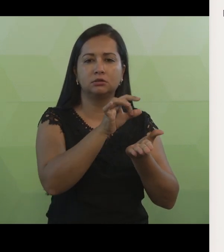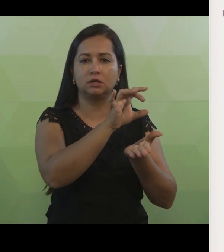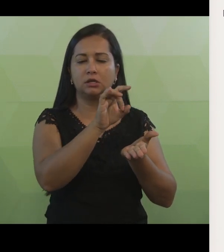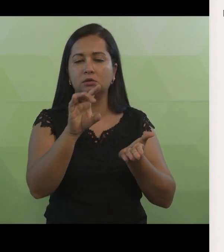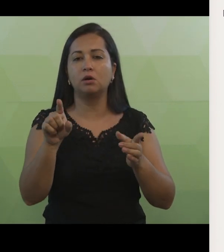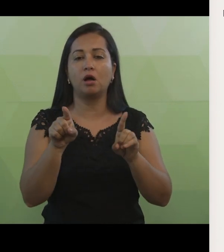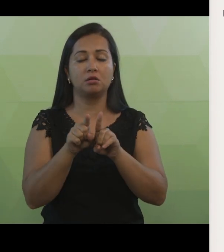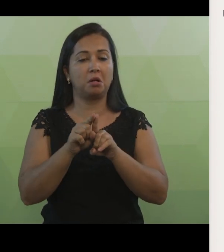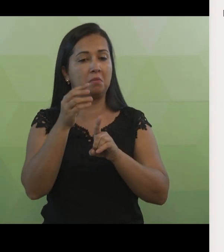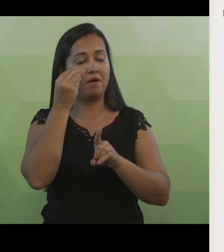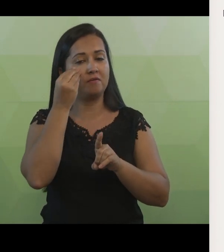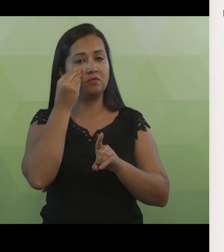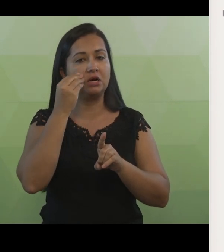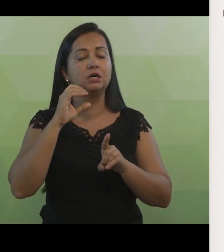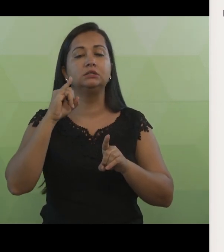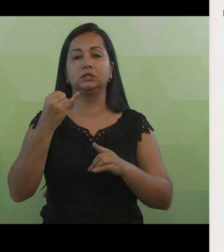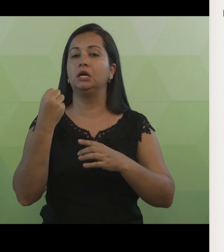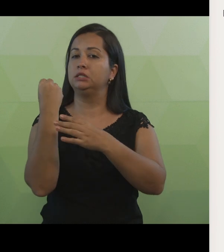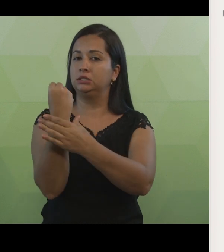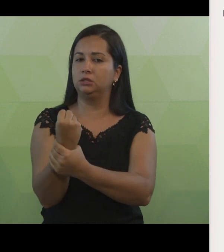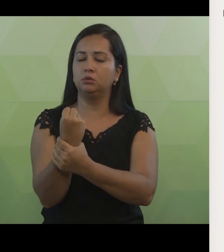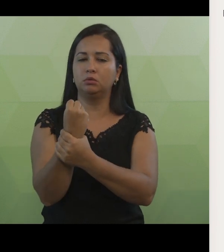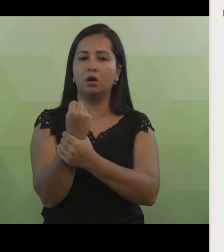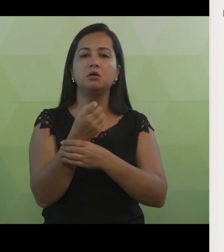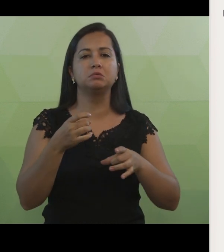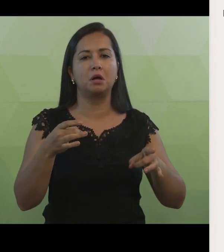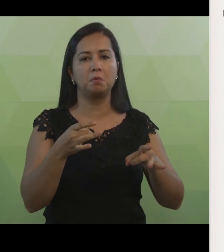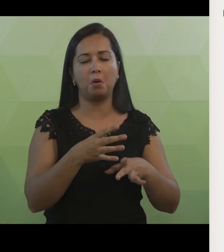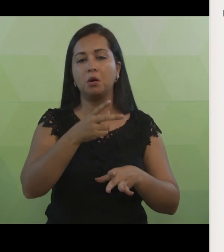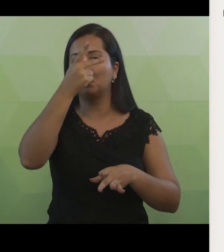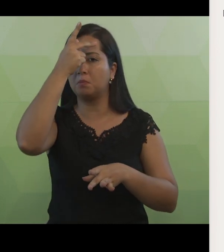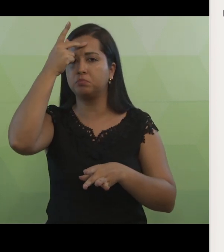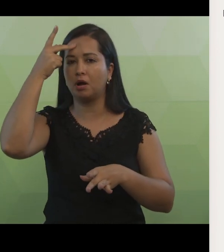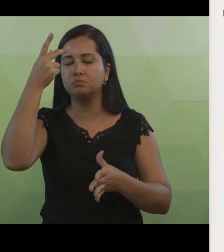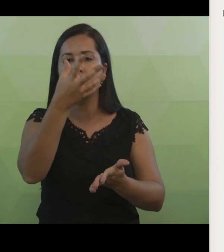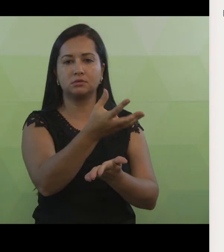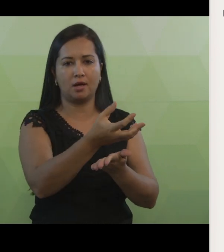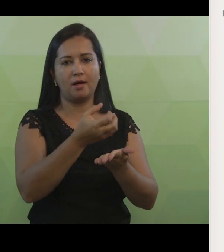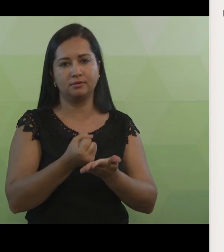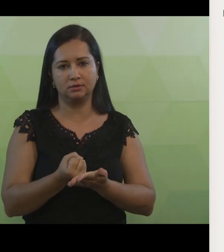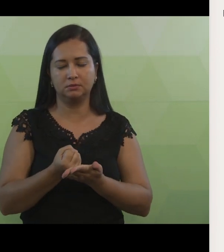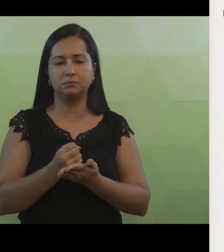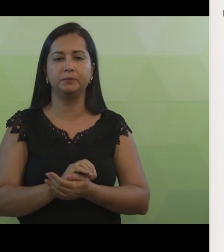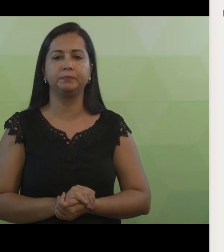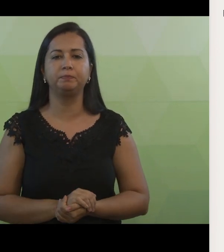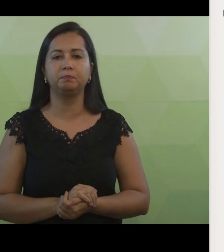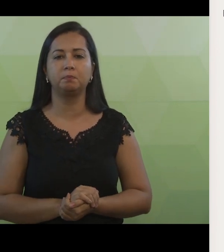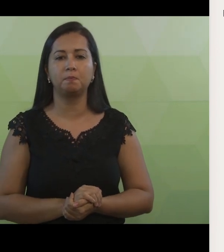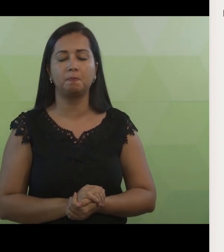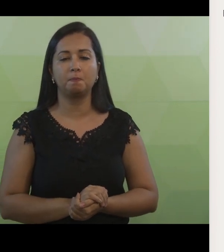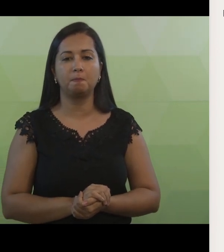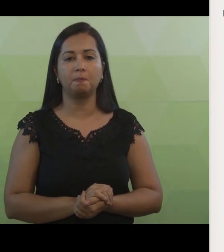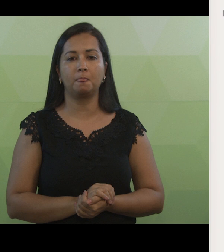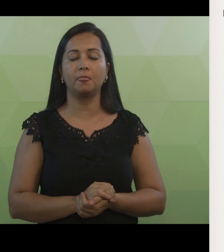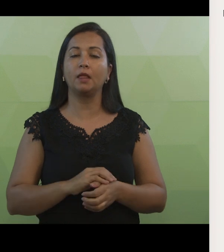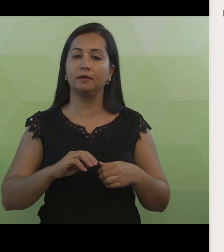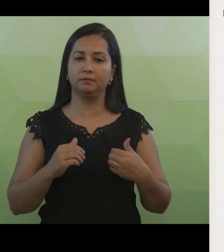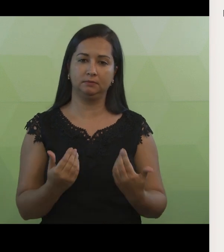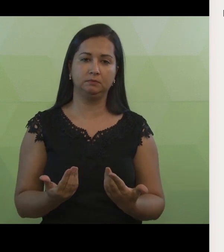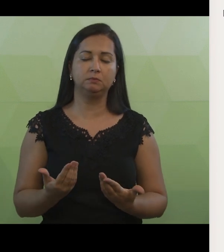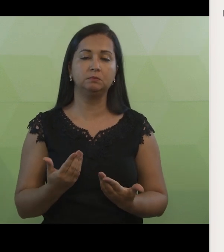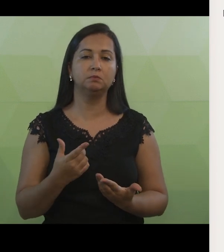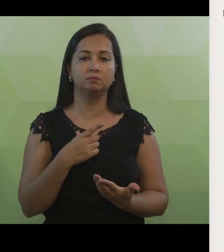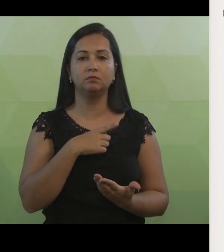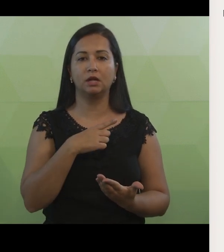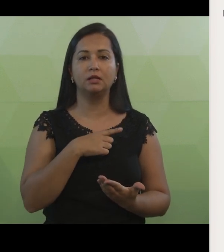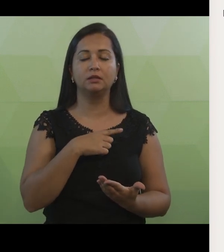formas de garantir a segurança da aplicação para o cliente final. Ou seja, o modelo de Common Criteria pode ser utilizado para